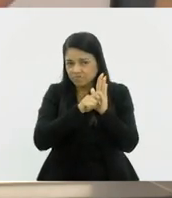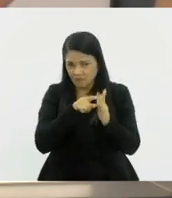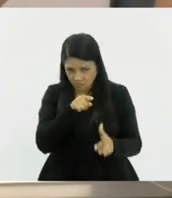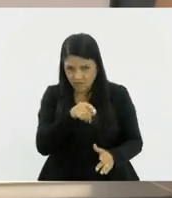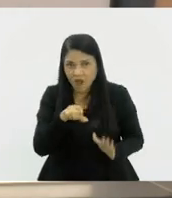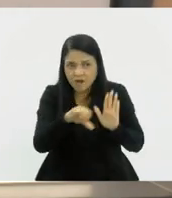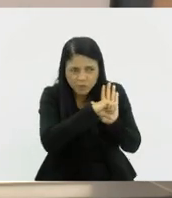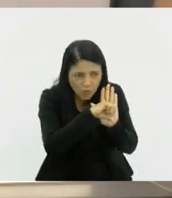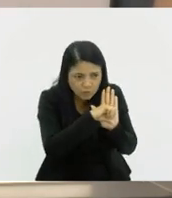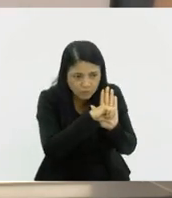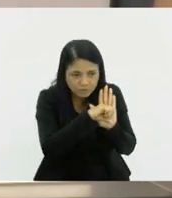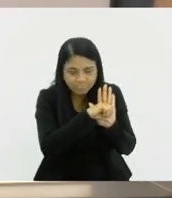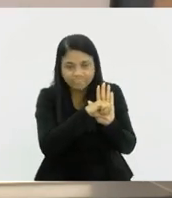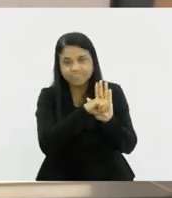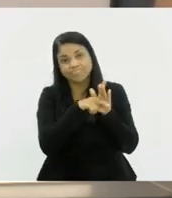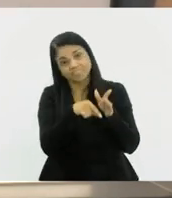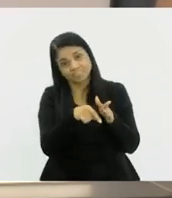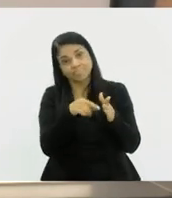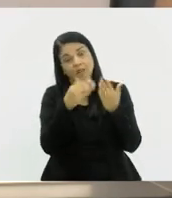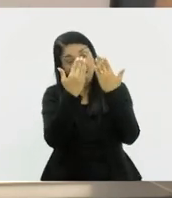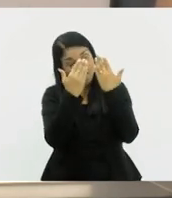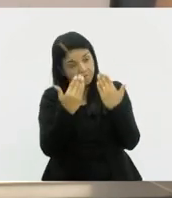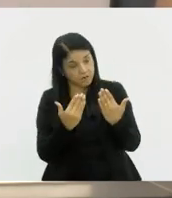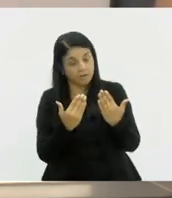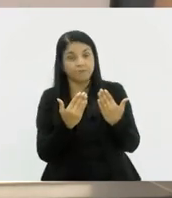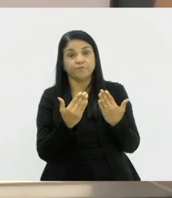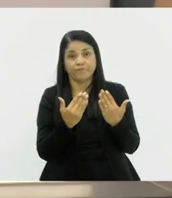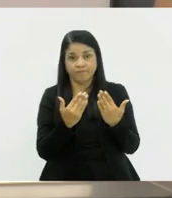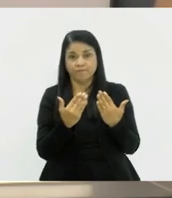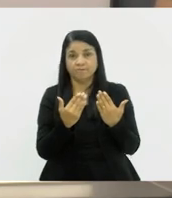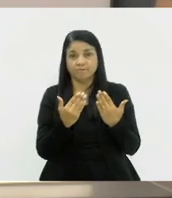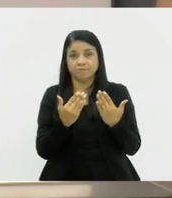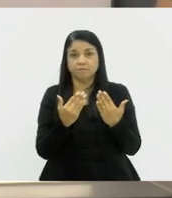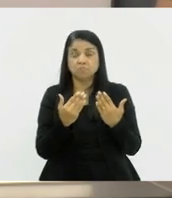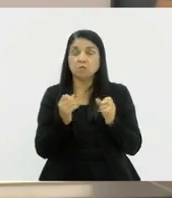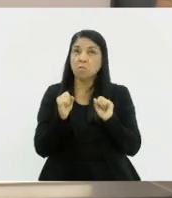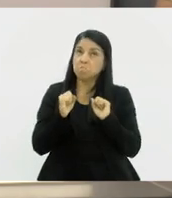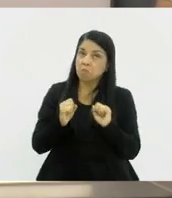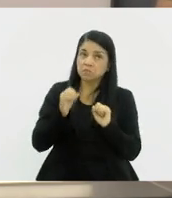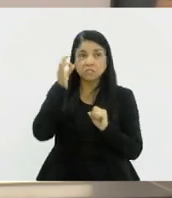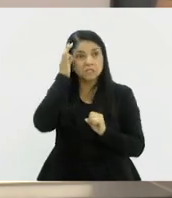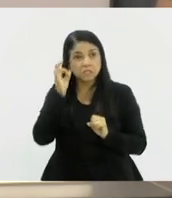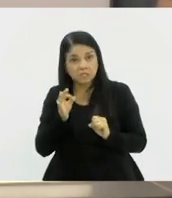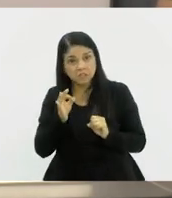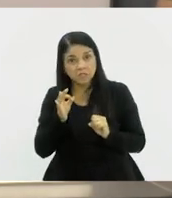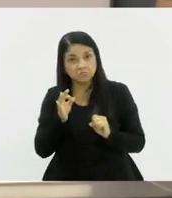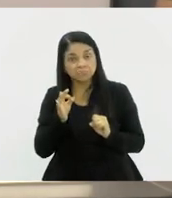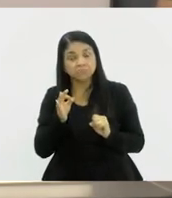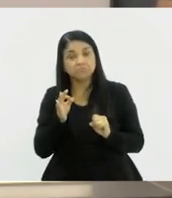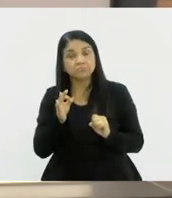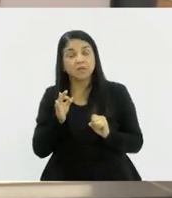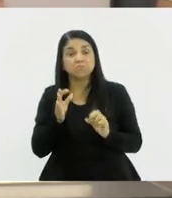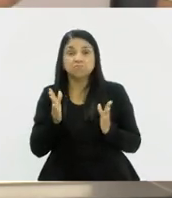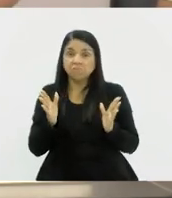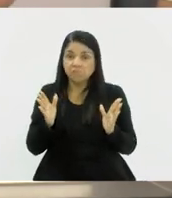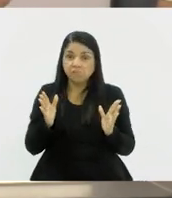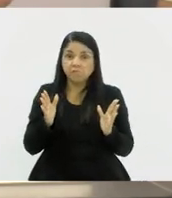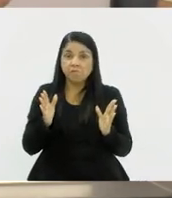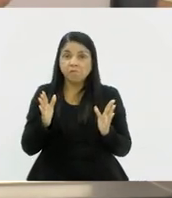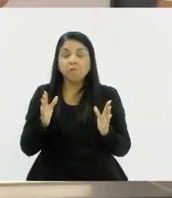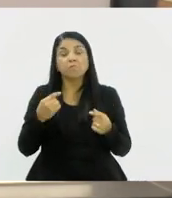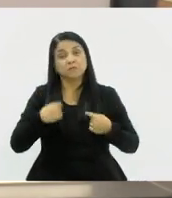né então a gente tem que partir dessa avaliação Pode ser que a gente entenda conforme está né mas a gente tem que